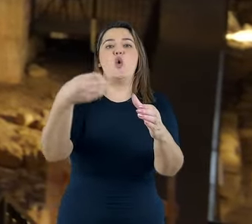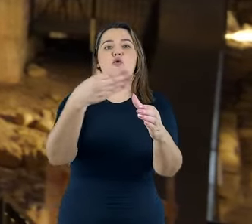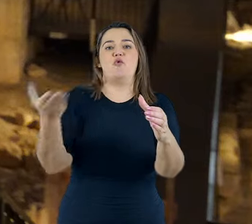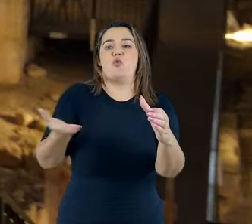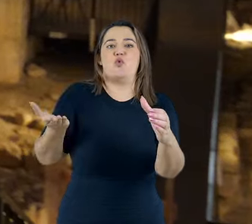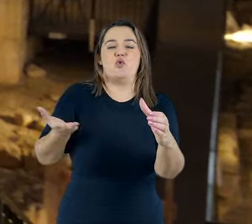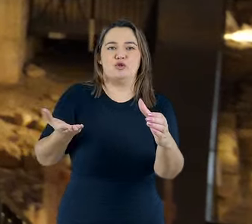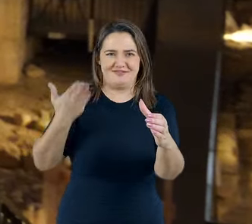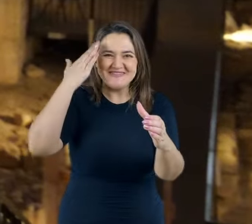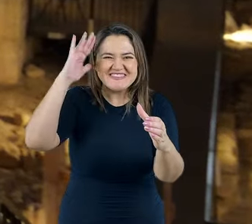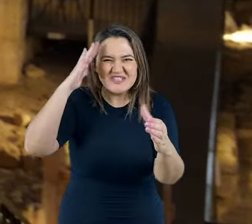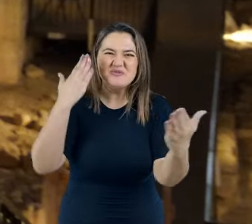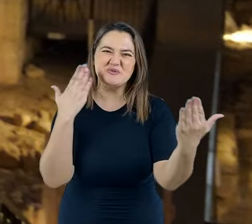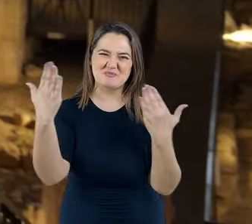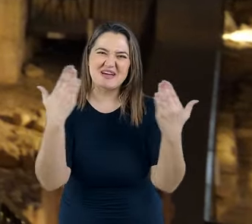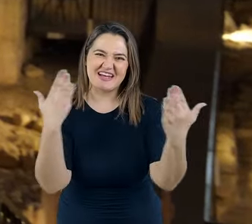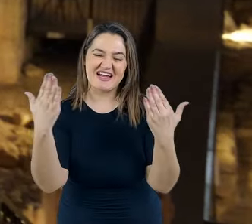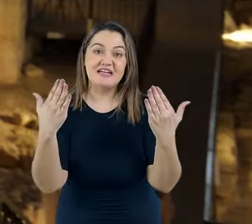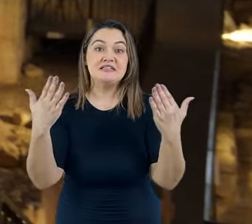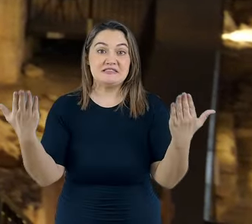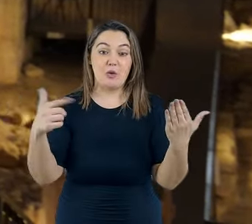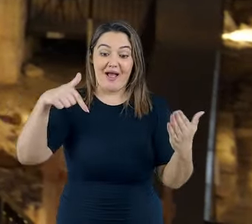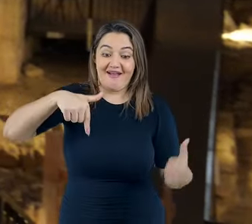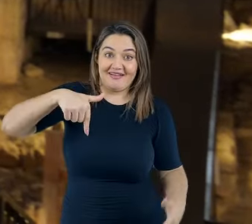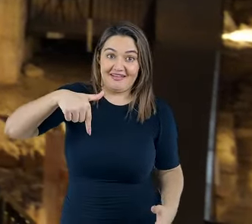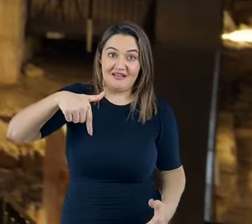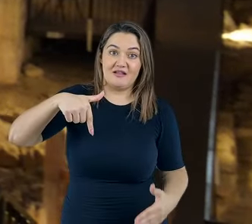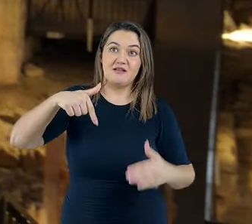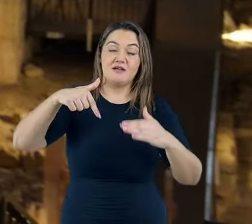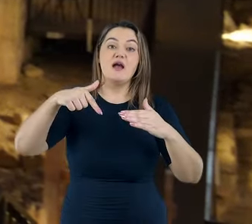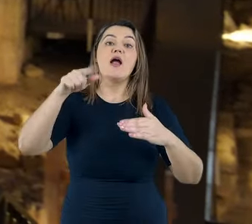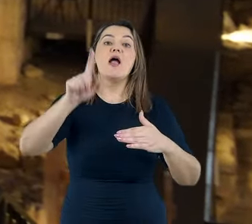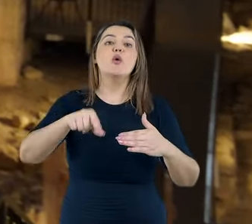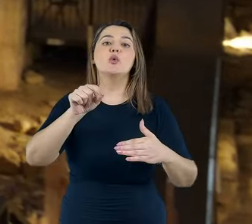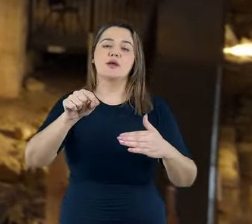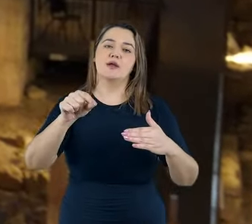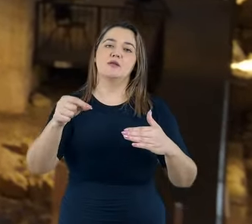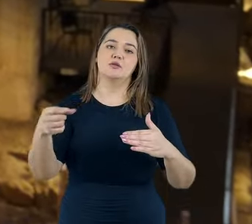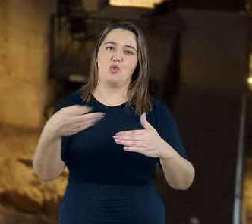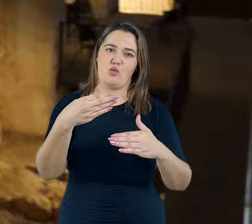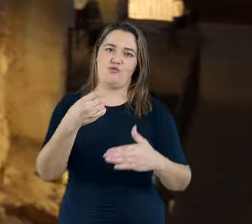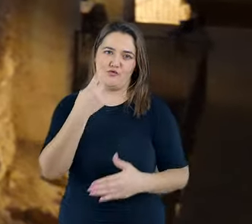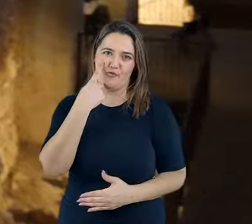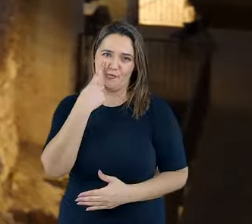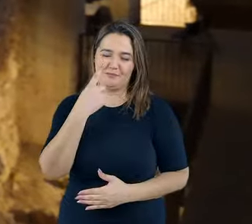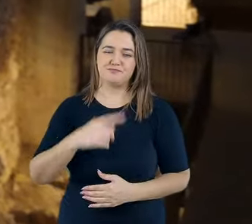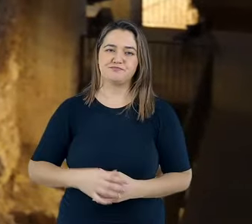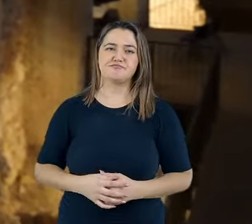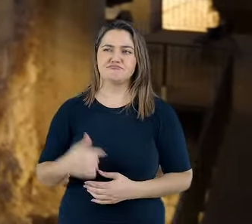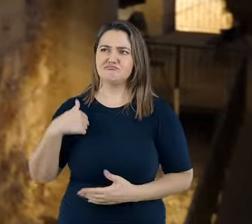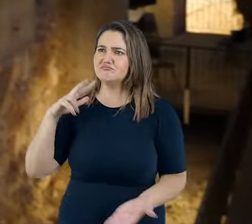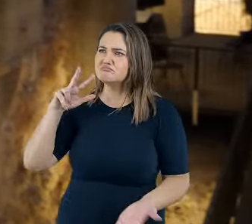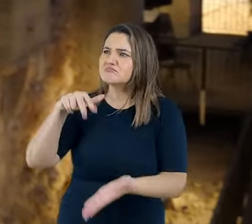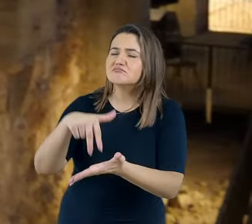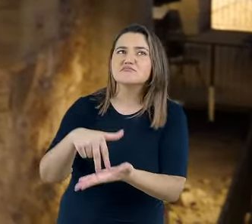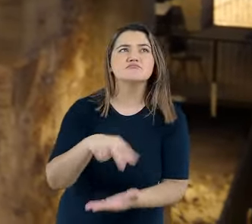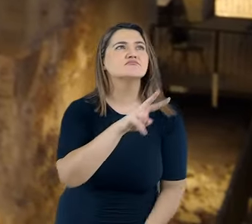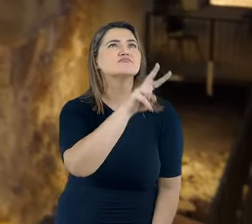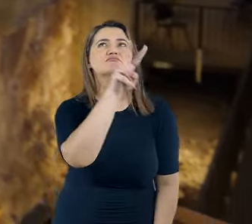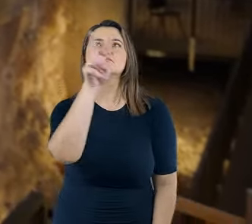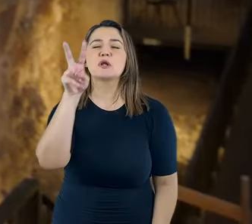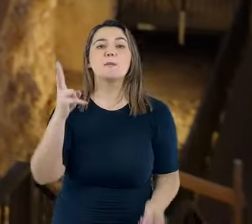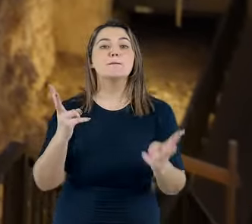de Herodes. O que está aqui em cima é de um período mais recente. E, Ariel, eu estou notando aqui, pelo menos quando eu chego nesse